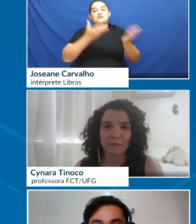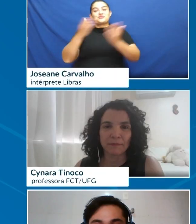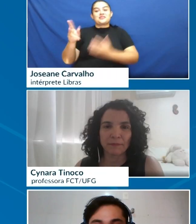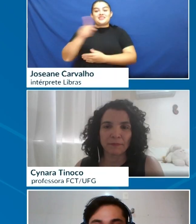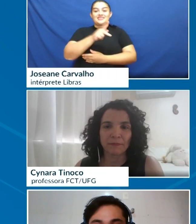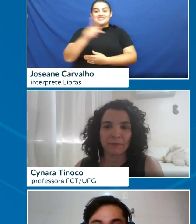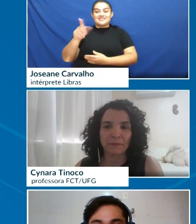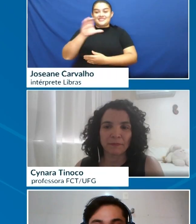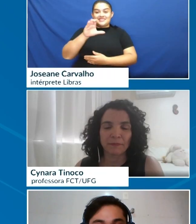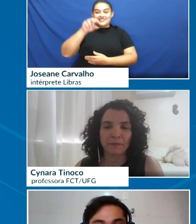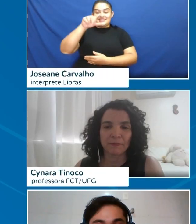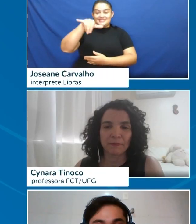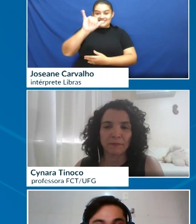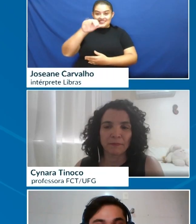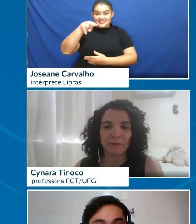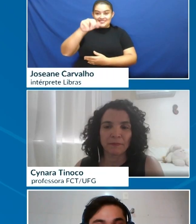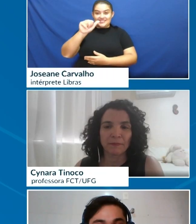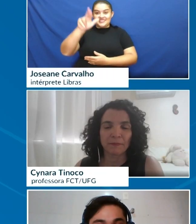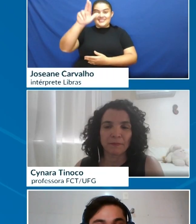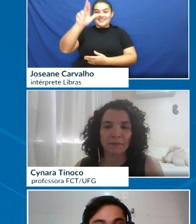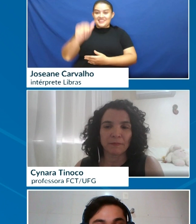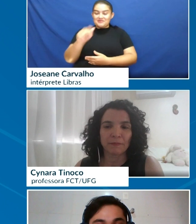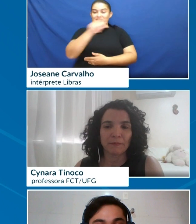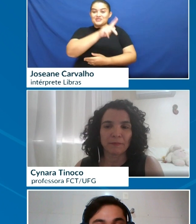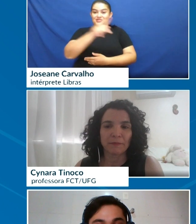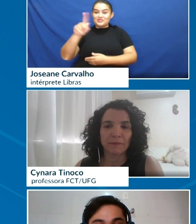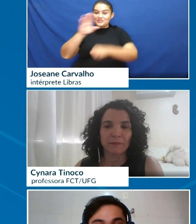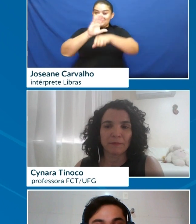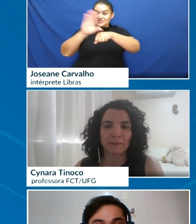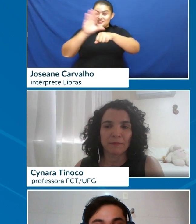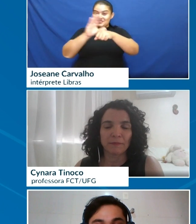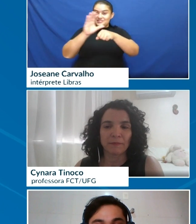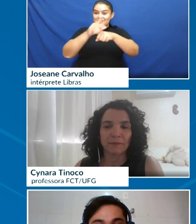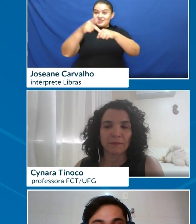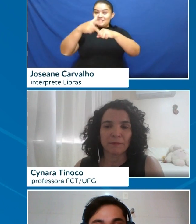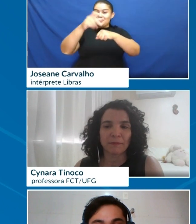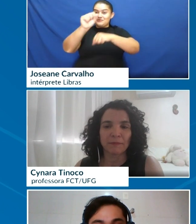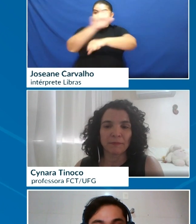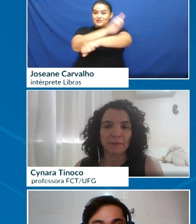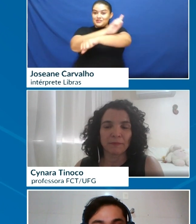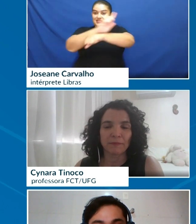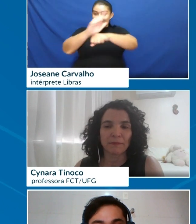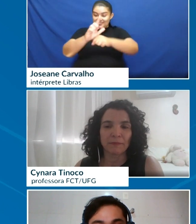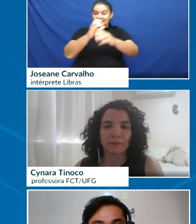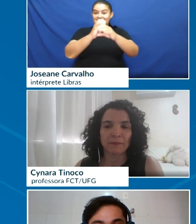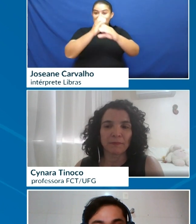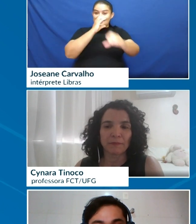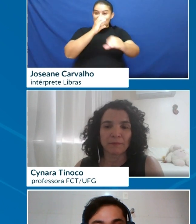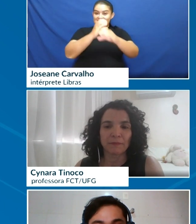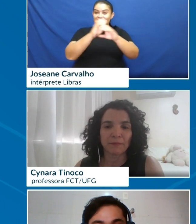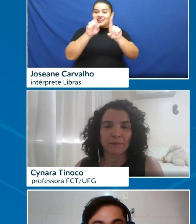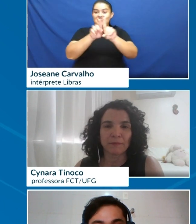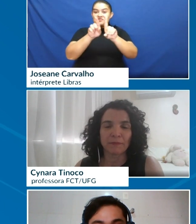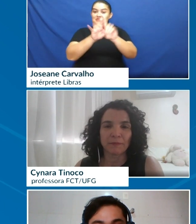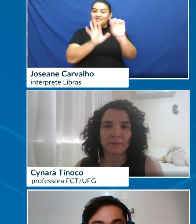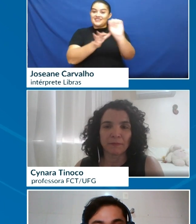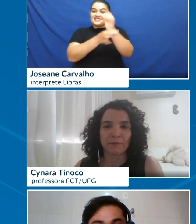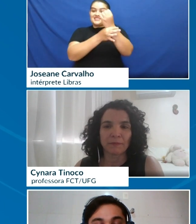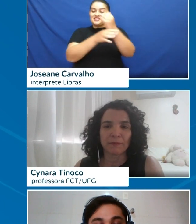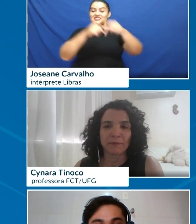professora Sinara Tinoco, ela que é professora do curso de pós-graduação em Engenharia e Segurança do Trabalho na